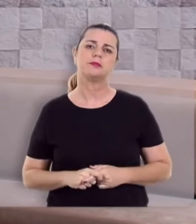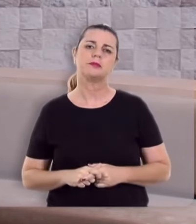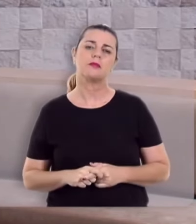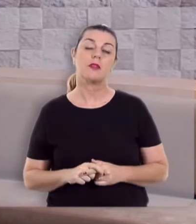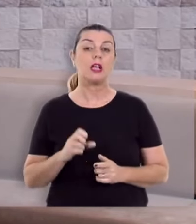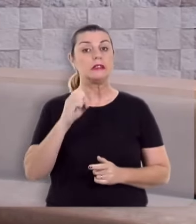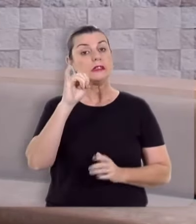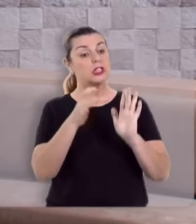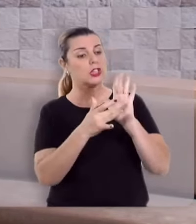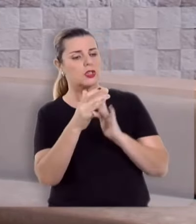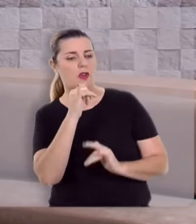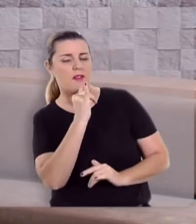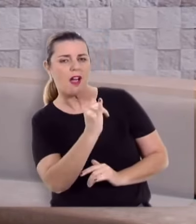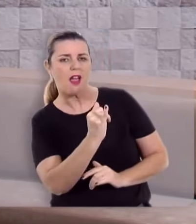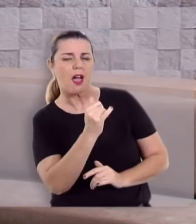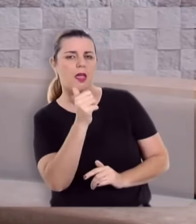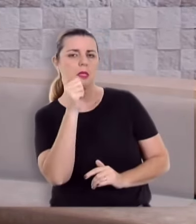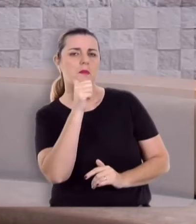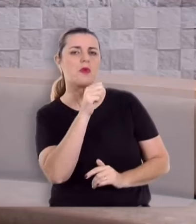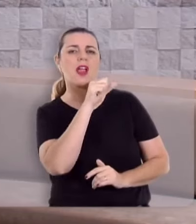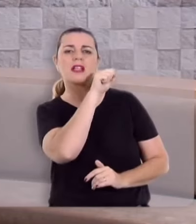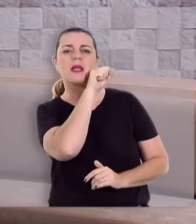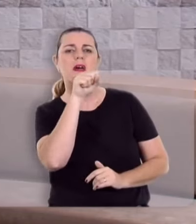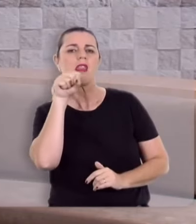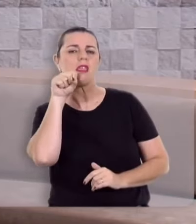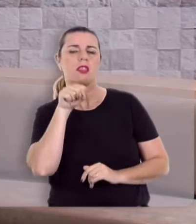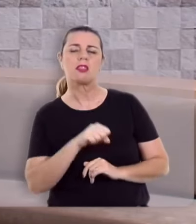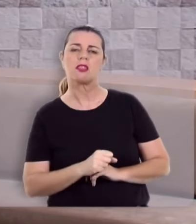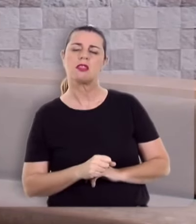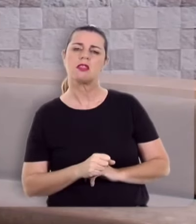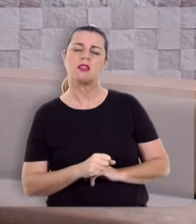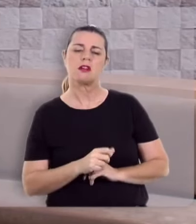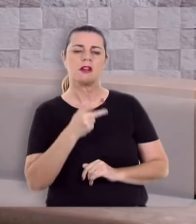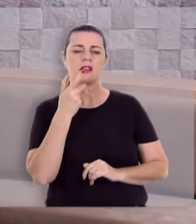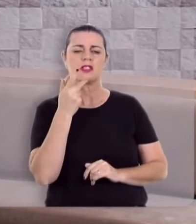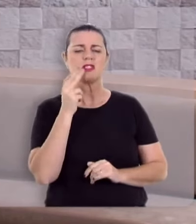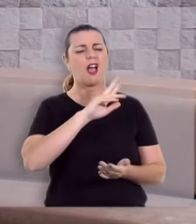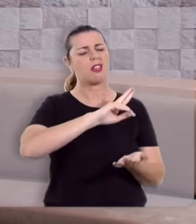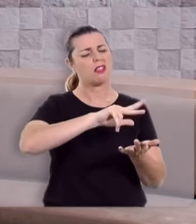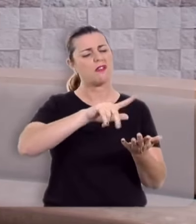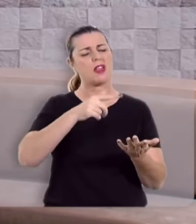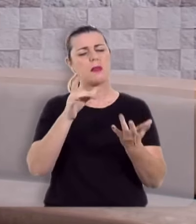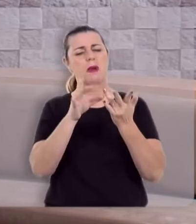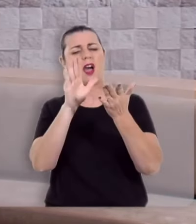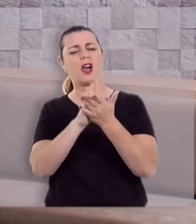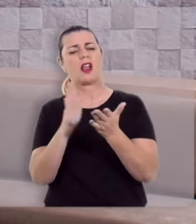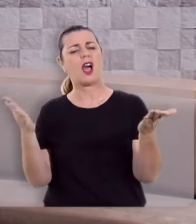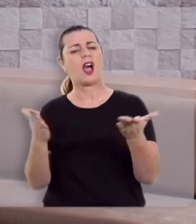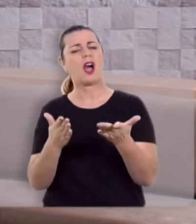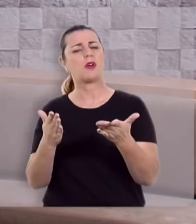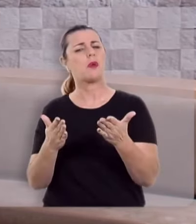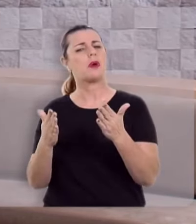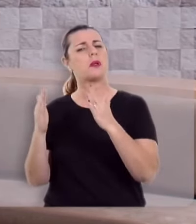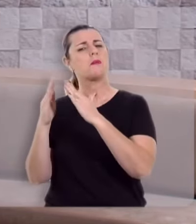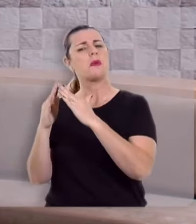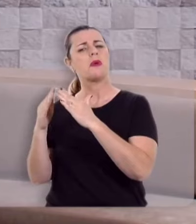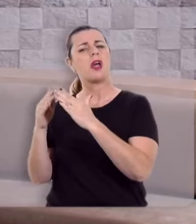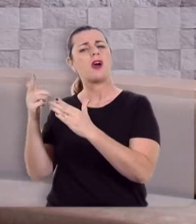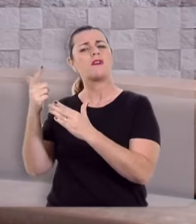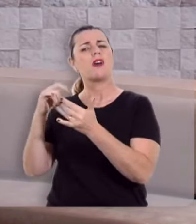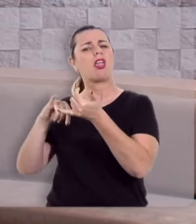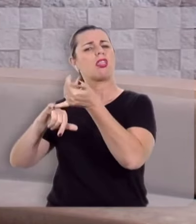Se Jesus tivesse falado para a mulher samaritana, que tinha tido já vários maridos e agora estava morando com o que não era seu marido,